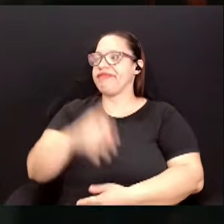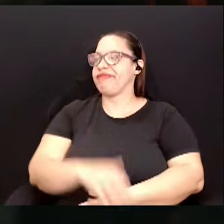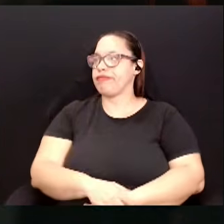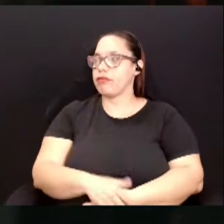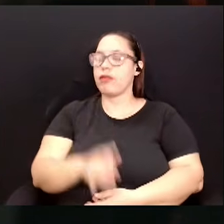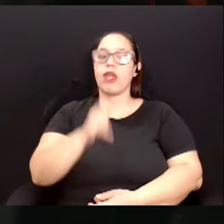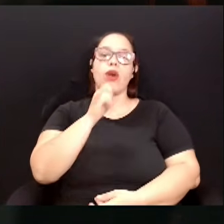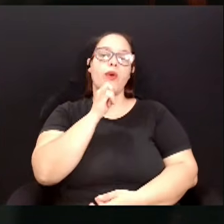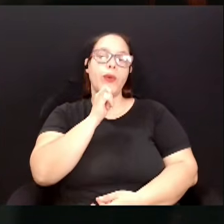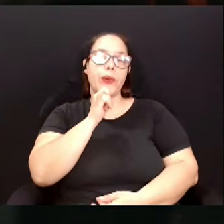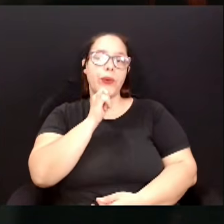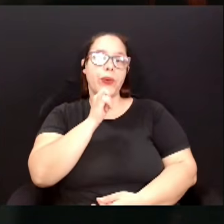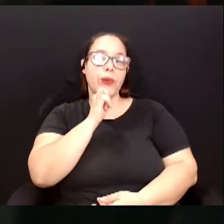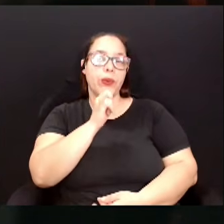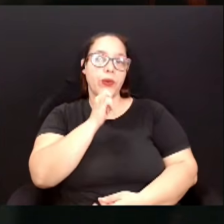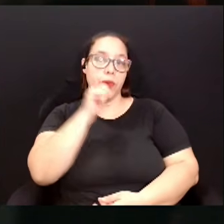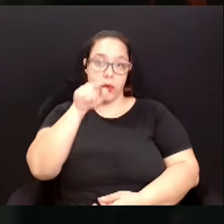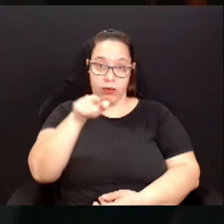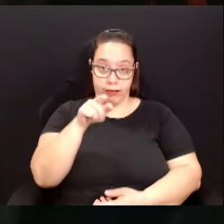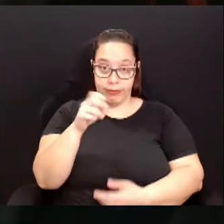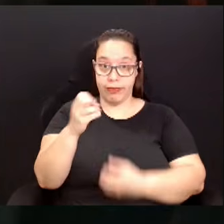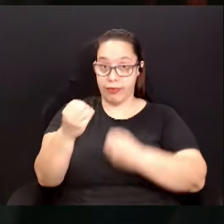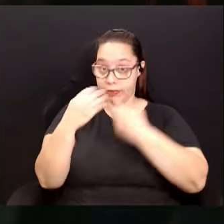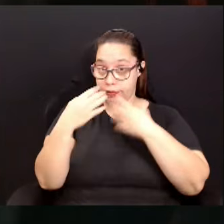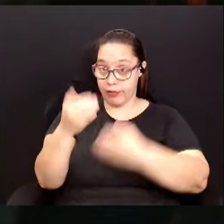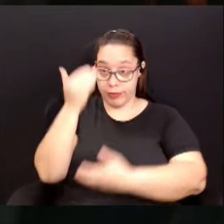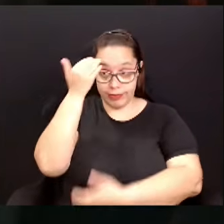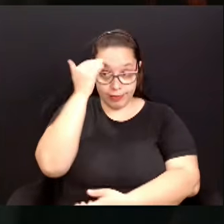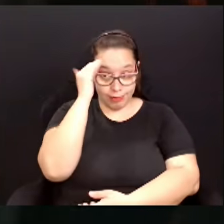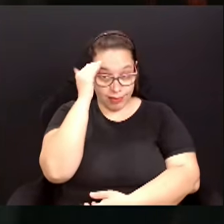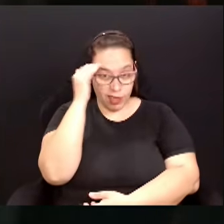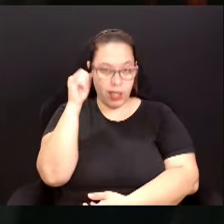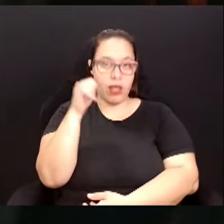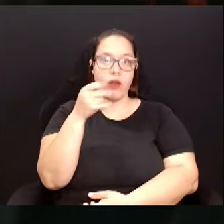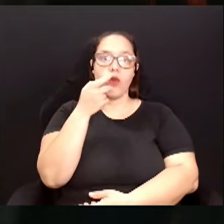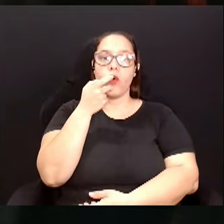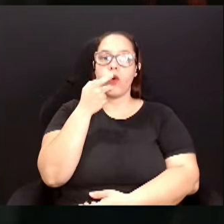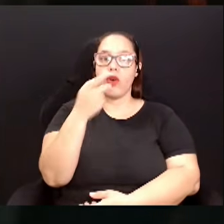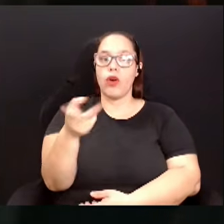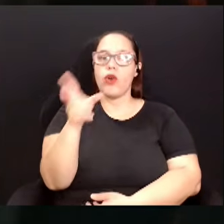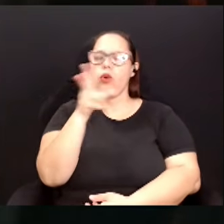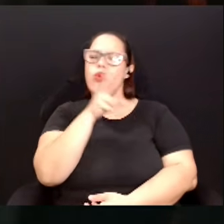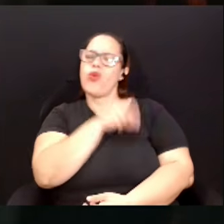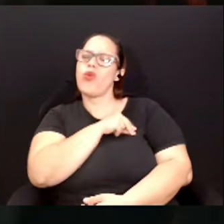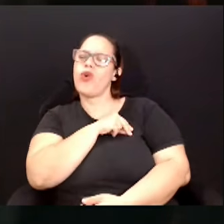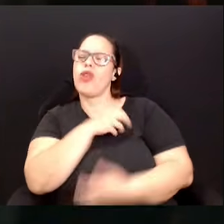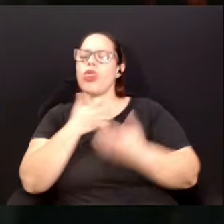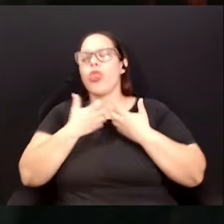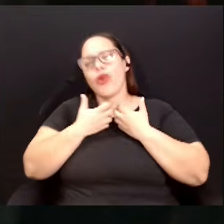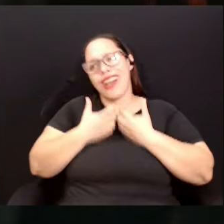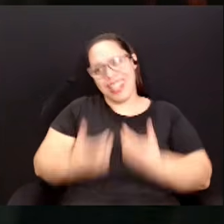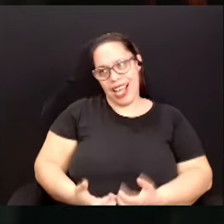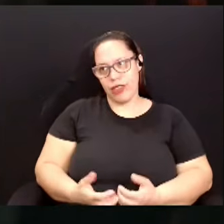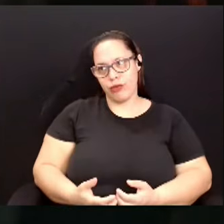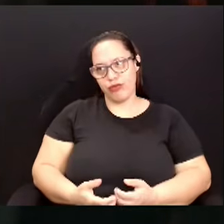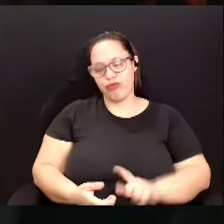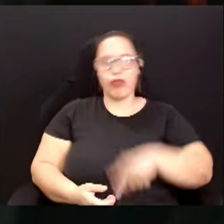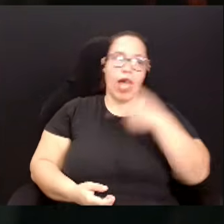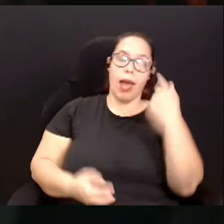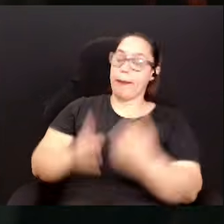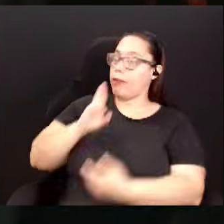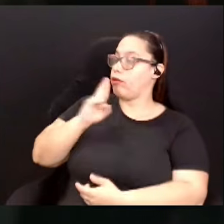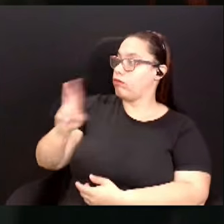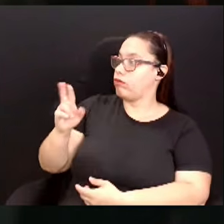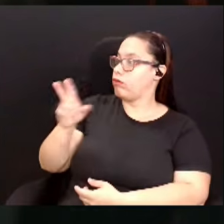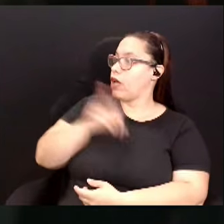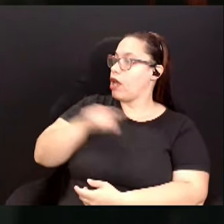clássicos para você se orientar em casa. Você diz assim: nossa, eu tô exausto. Aí a pessoa responde: ih, você nem